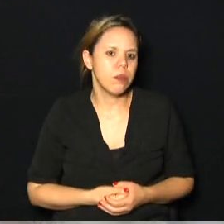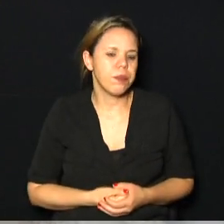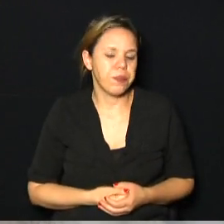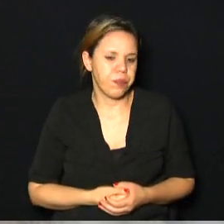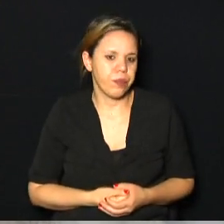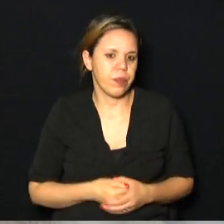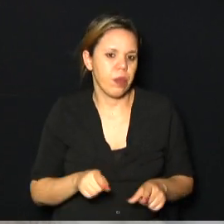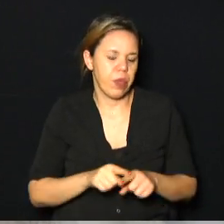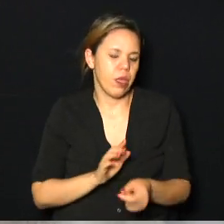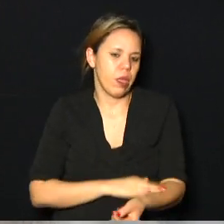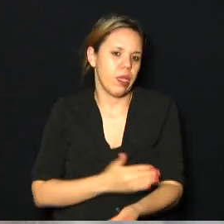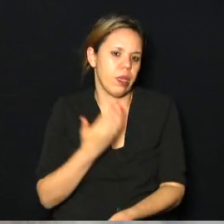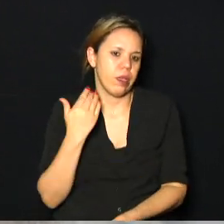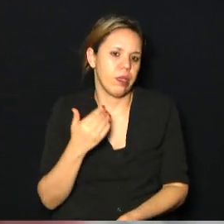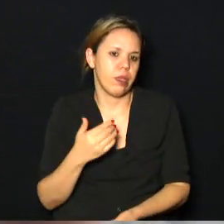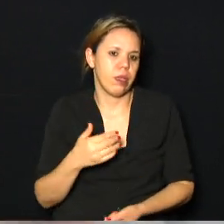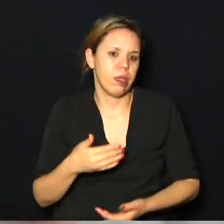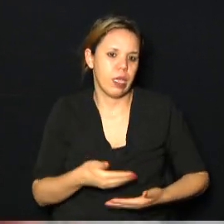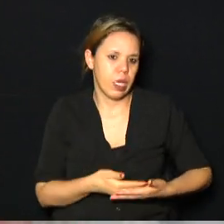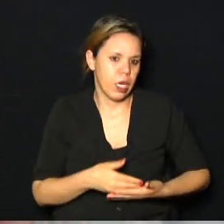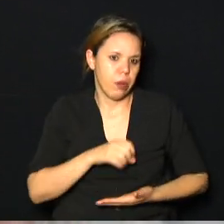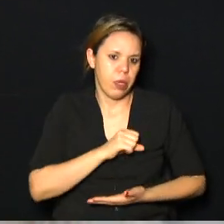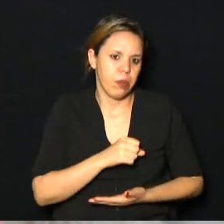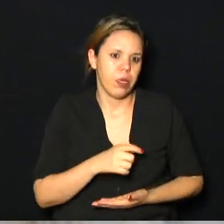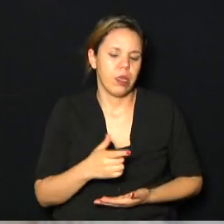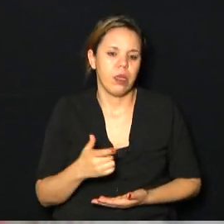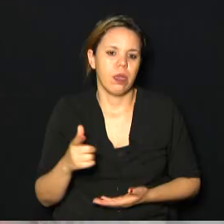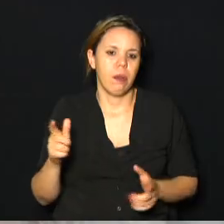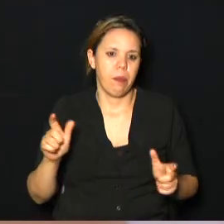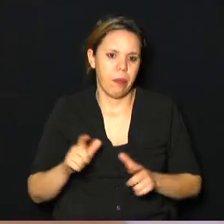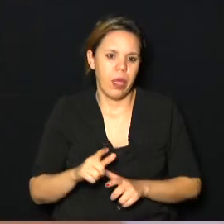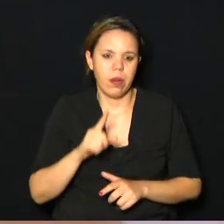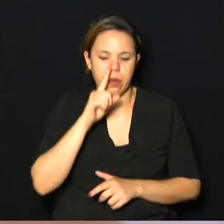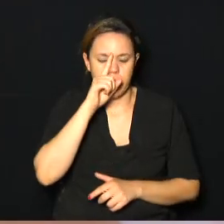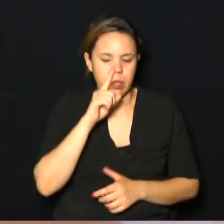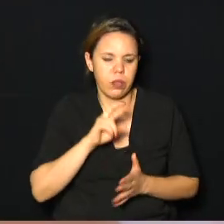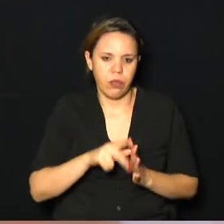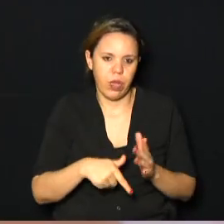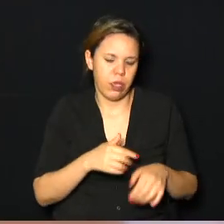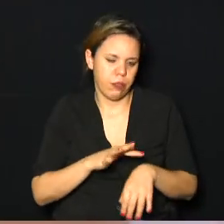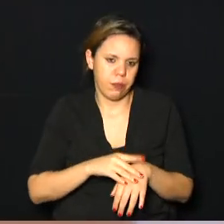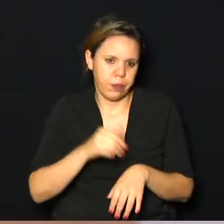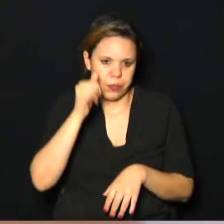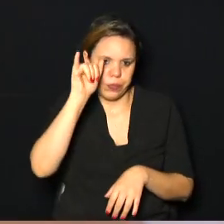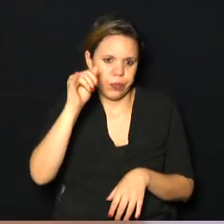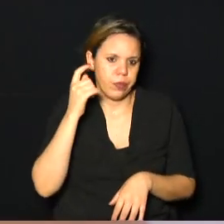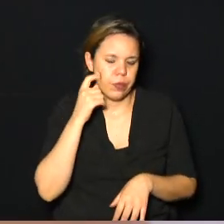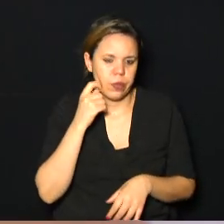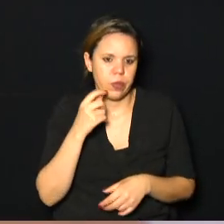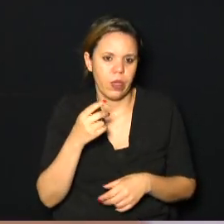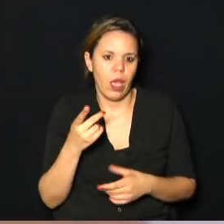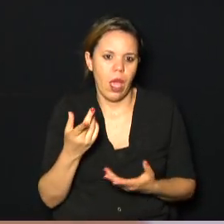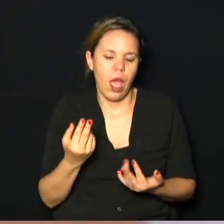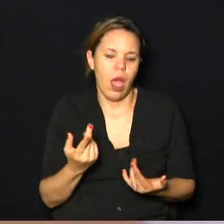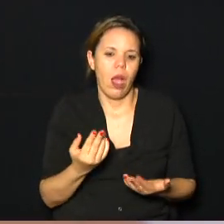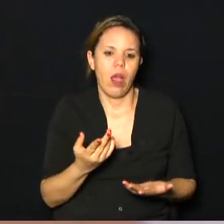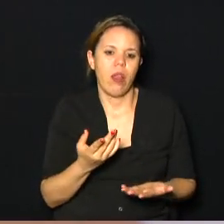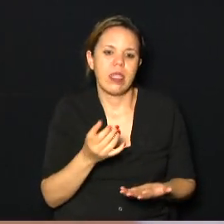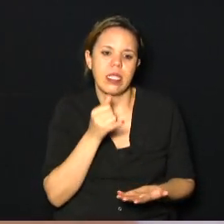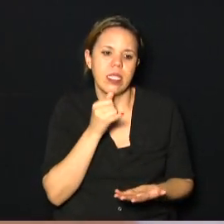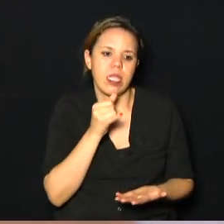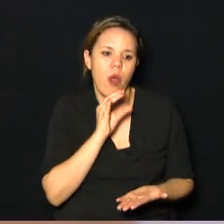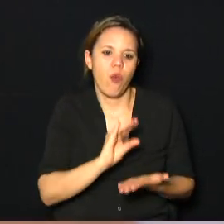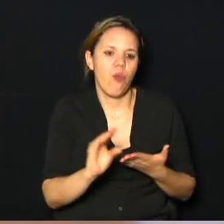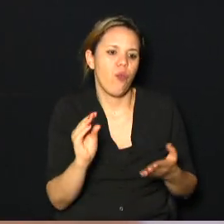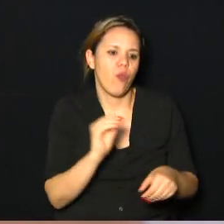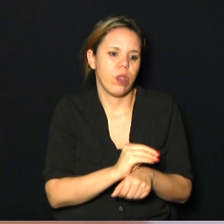de hipertensão, o neném amamentado tem menos risco de uma série de coisas. Então, eu sempre brinco que é um investimento na vida da